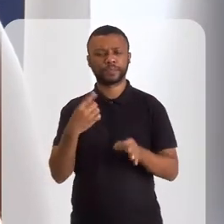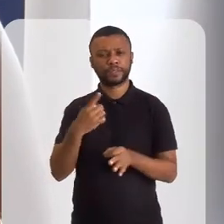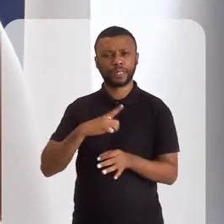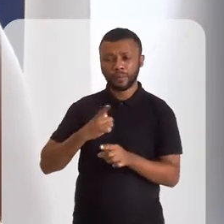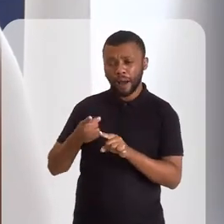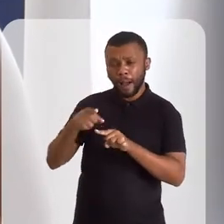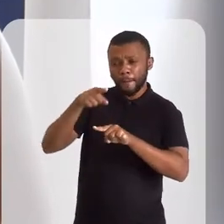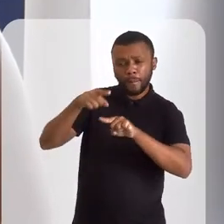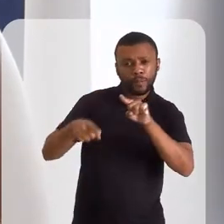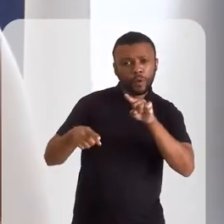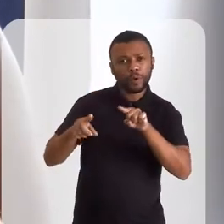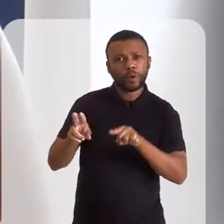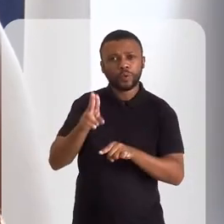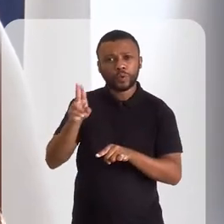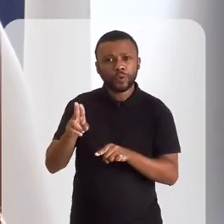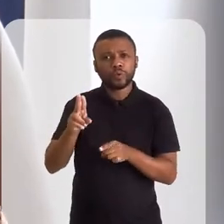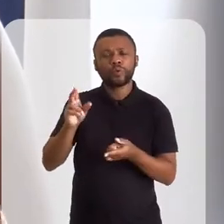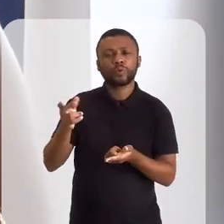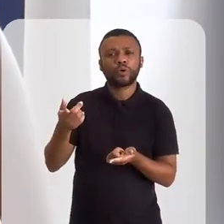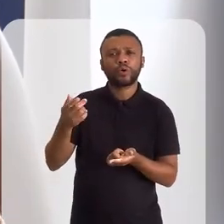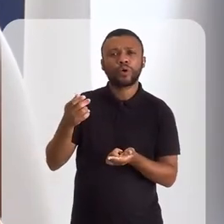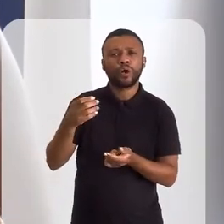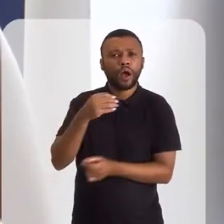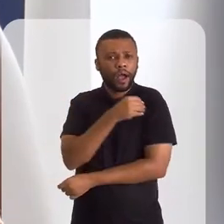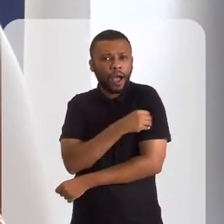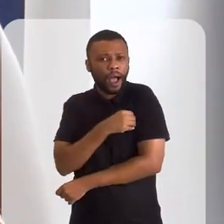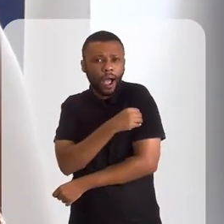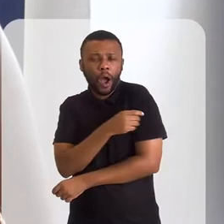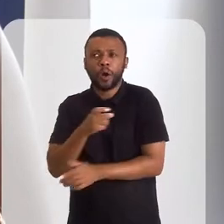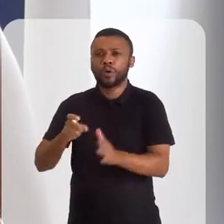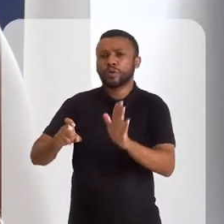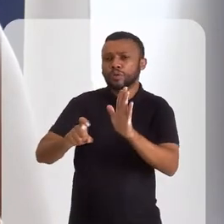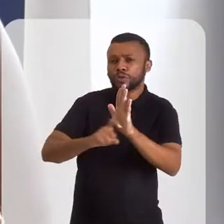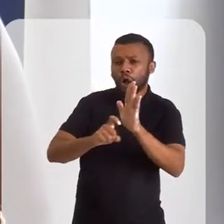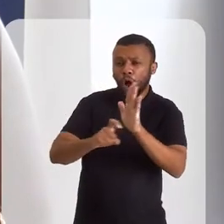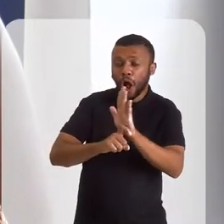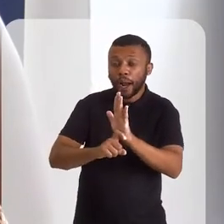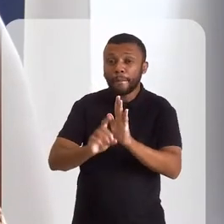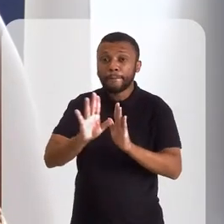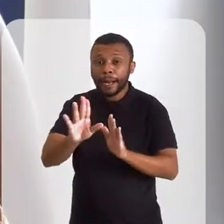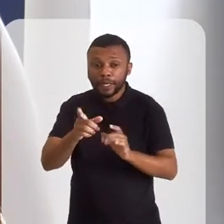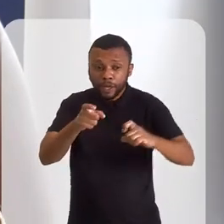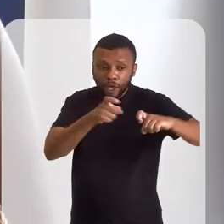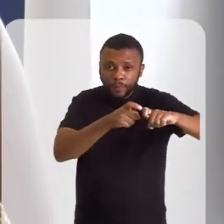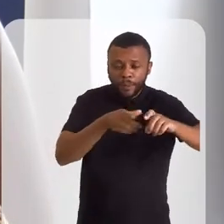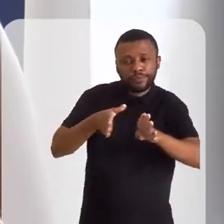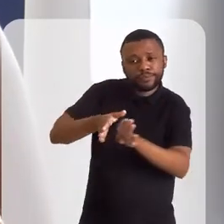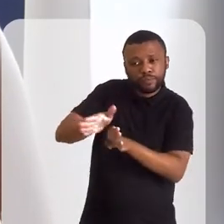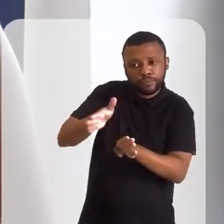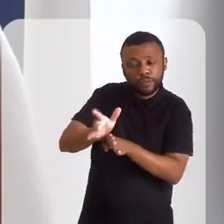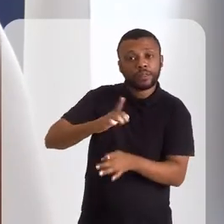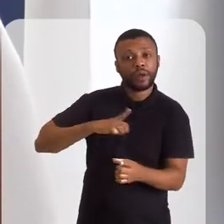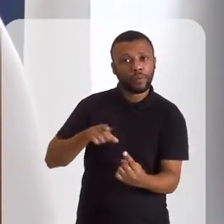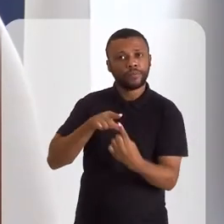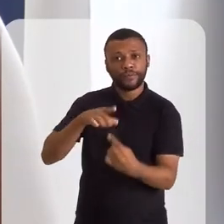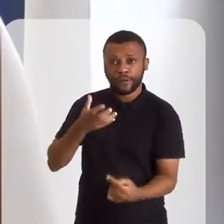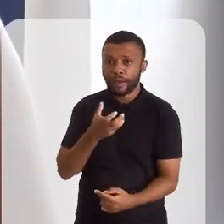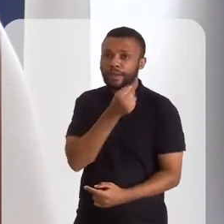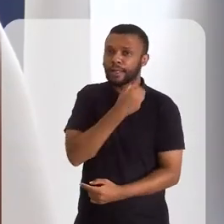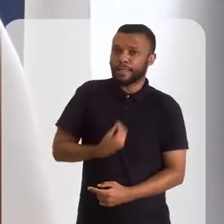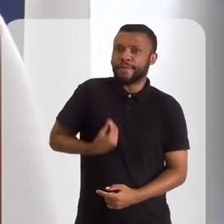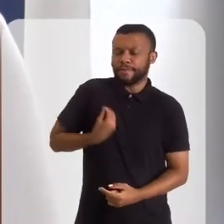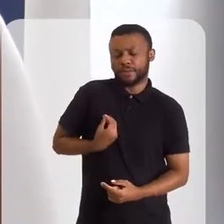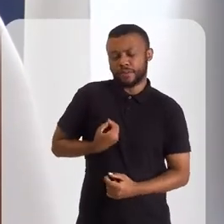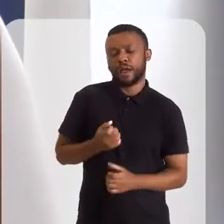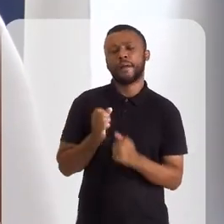Então, por mais que seja uma proibição o uso do ópio, se for do entorpecente, se for uma prescrição médica,